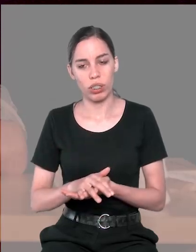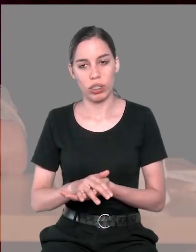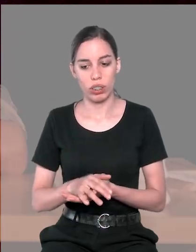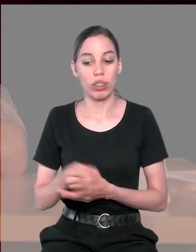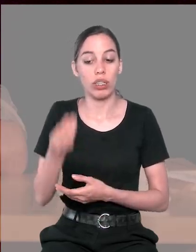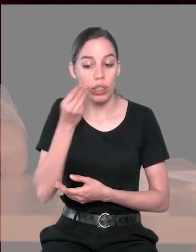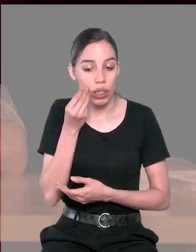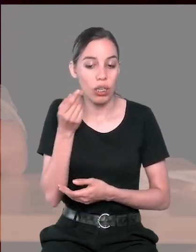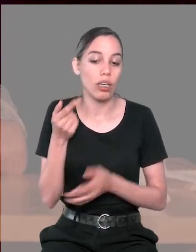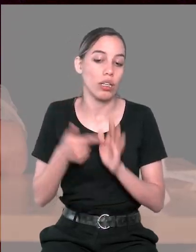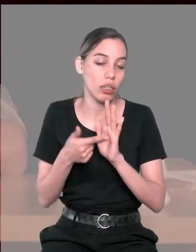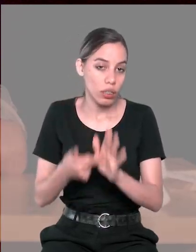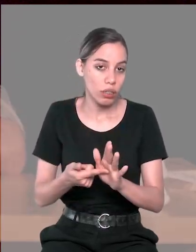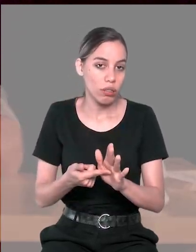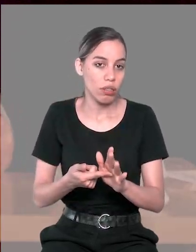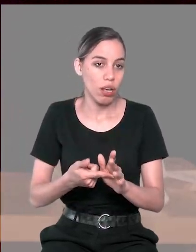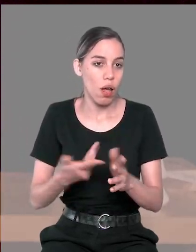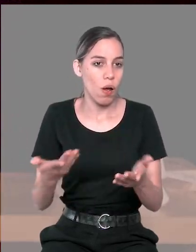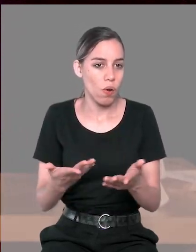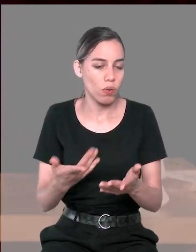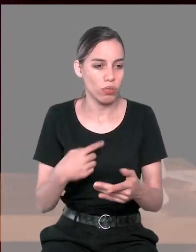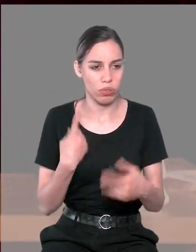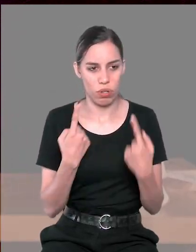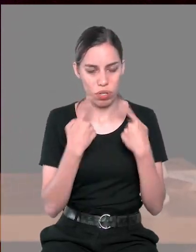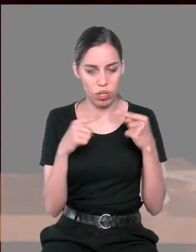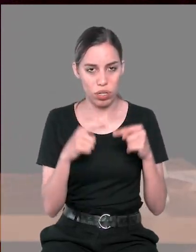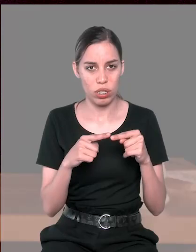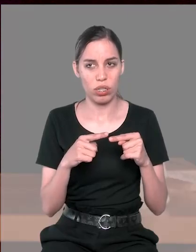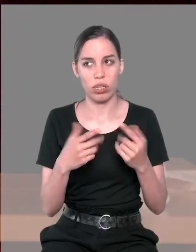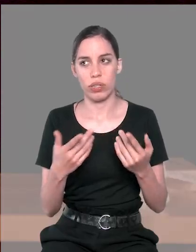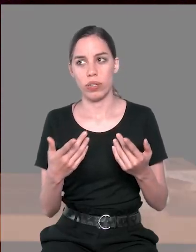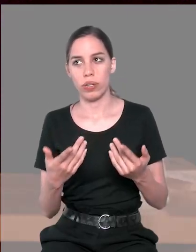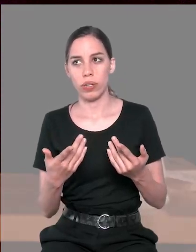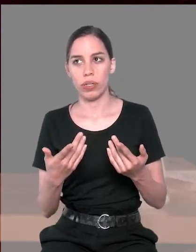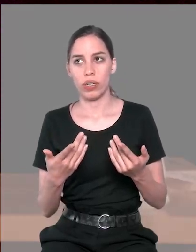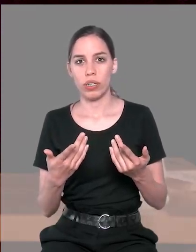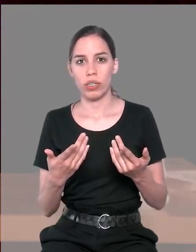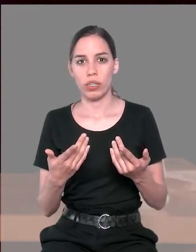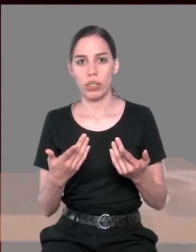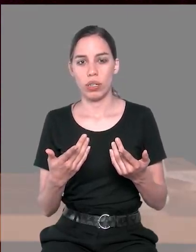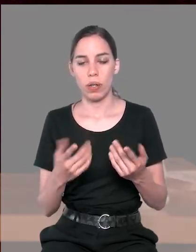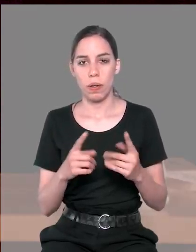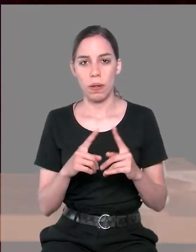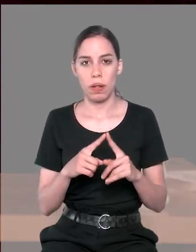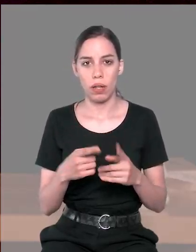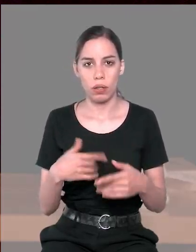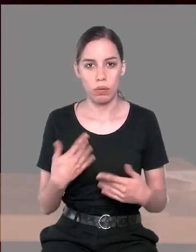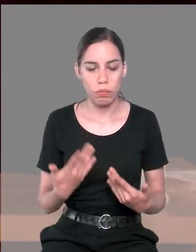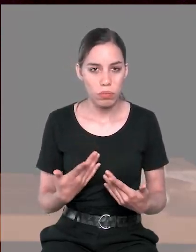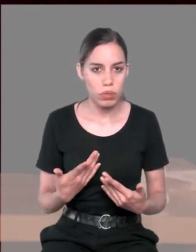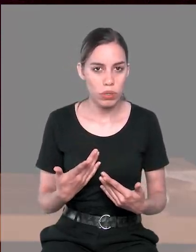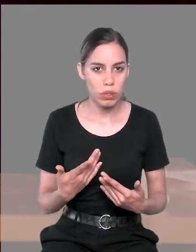a nossa visão hoje, assim, quando a gente até faz a crítica, né, hoje, não no caso aqui, mas quando a gente